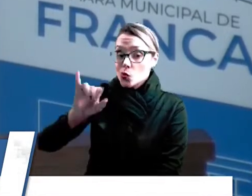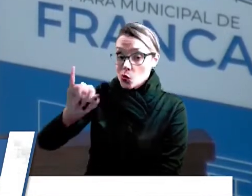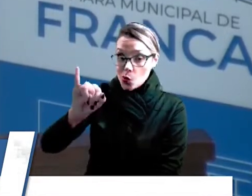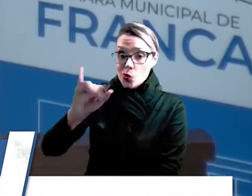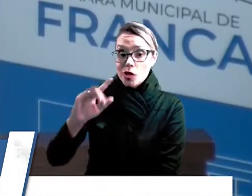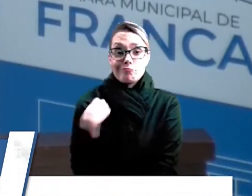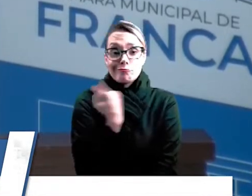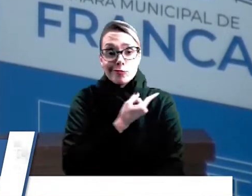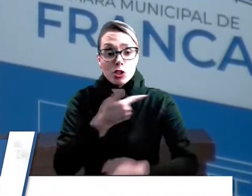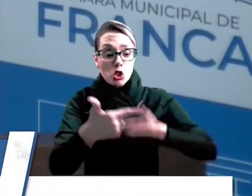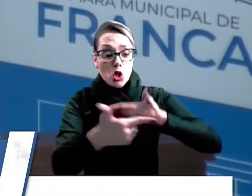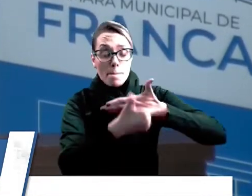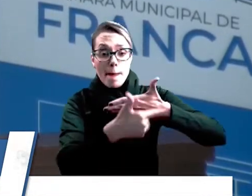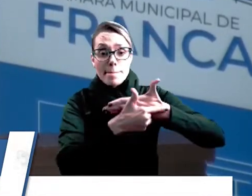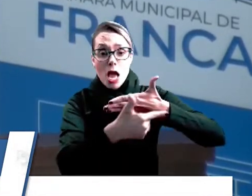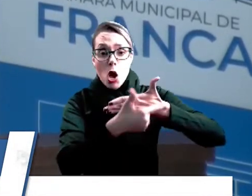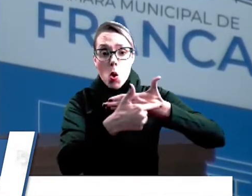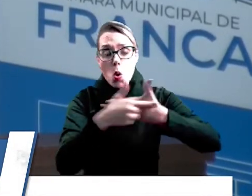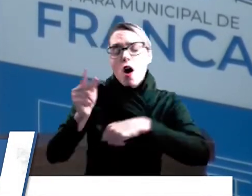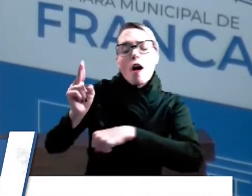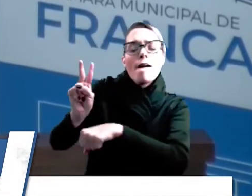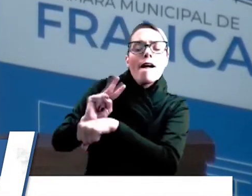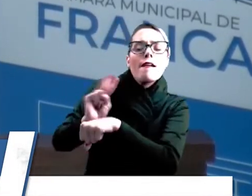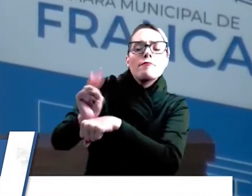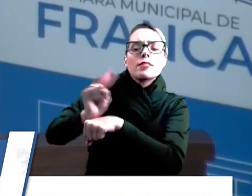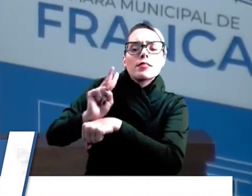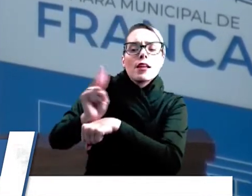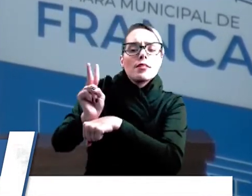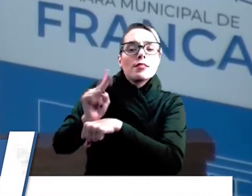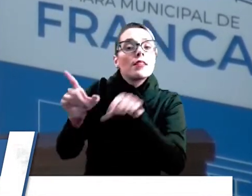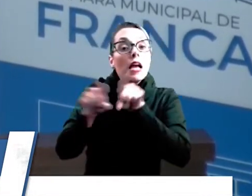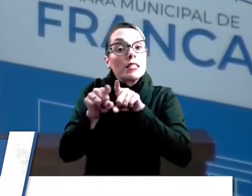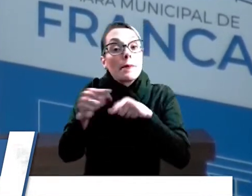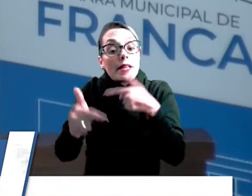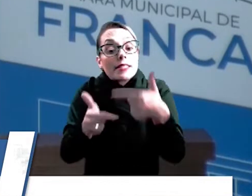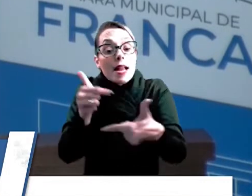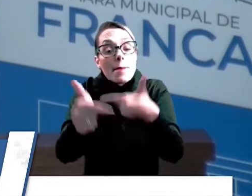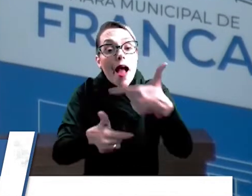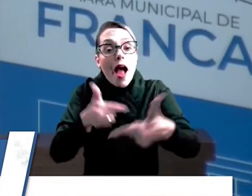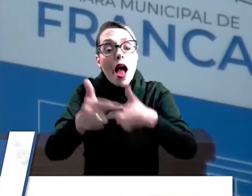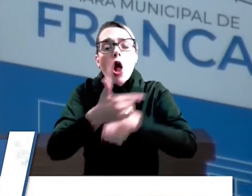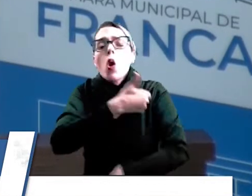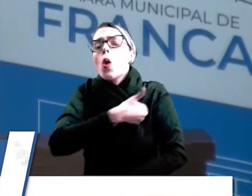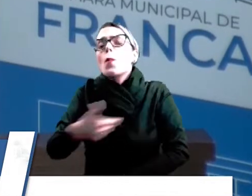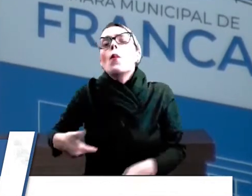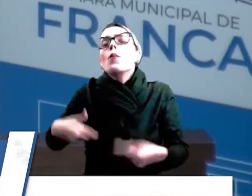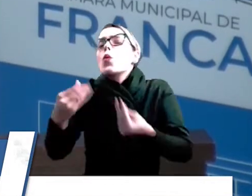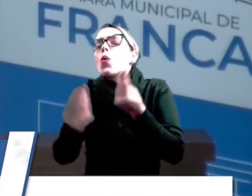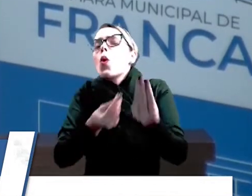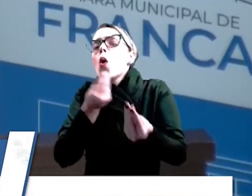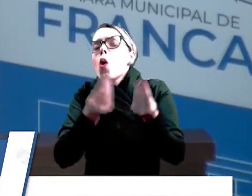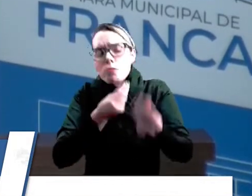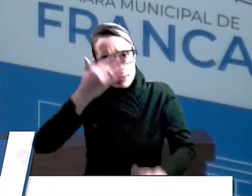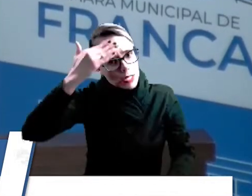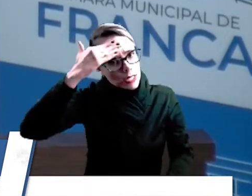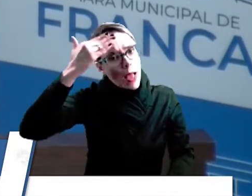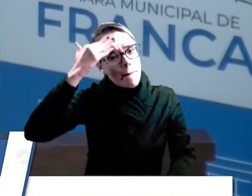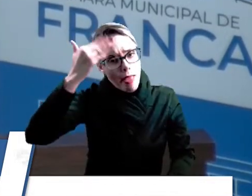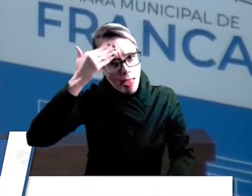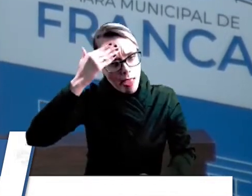na fiscalização e na execução de serviços públicos, nós temos a obrigação de